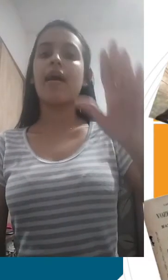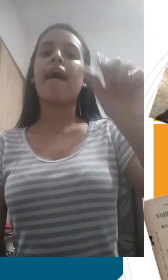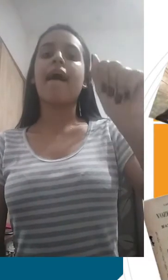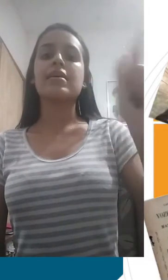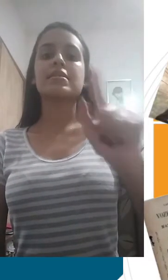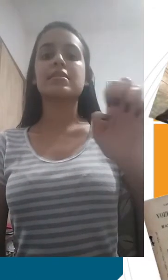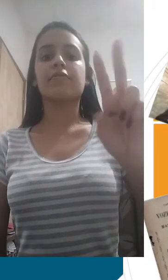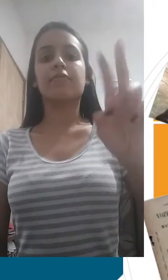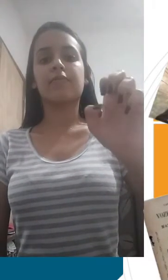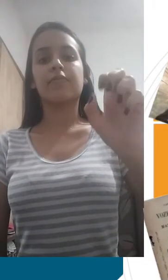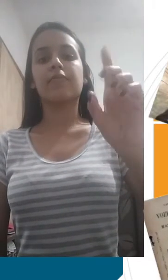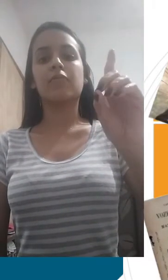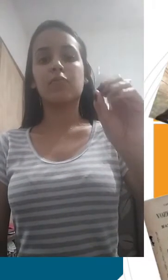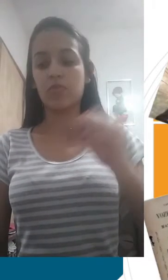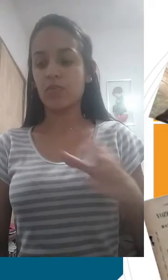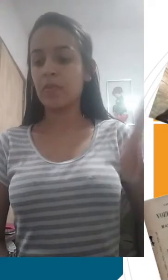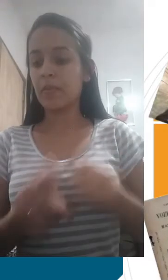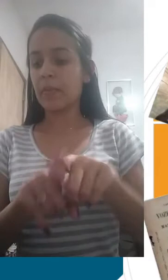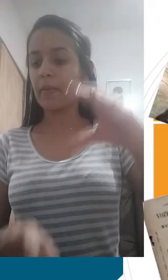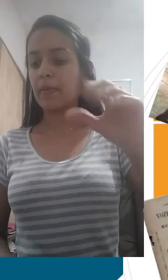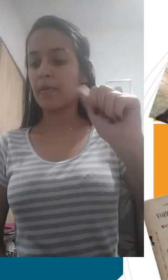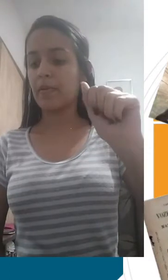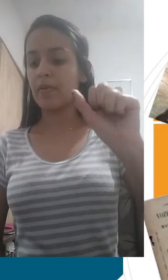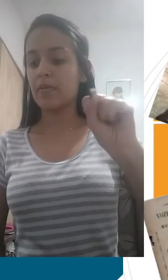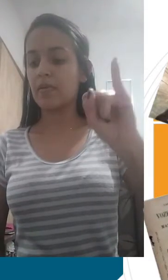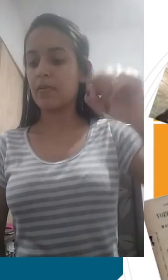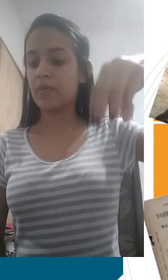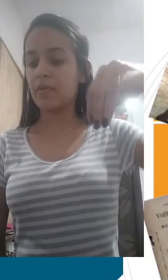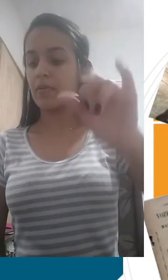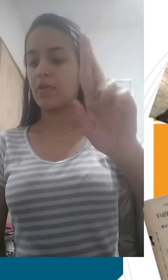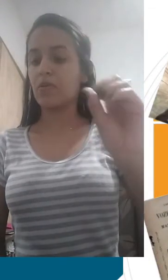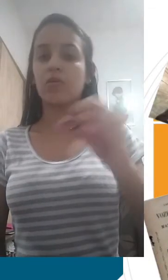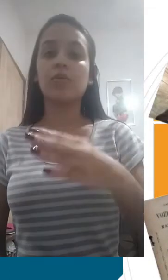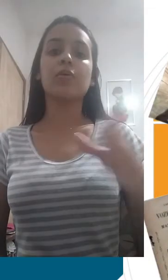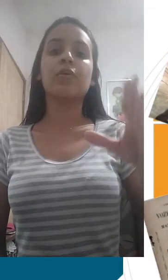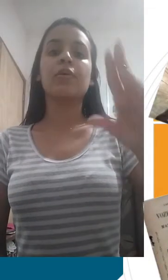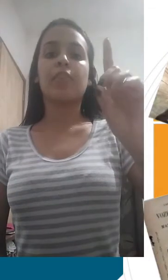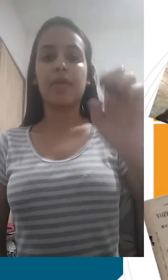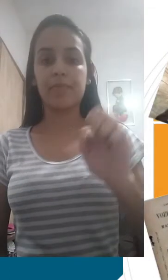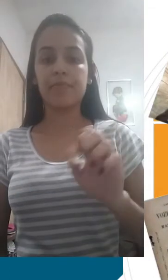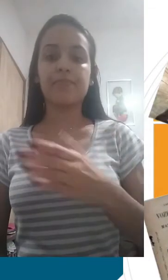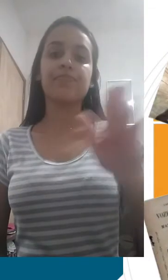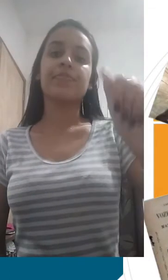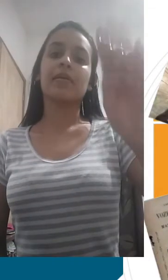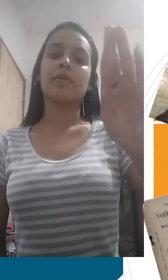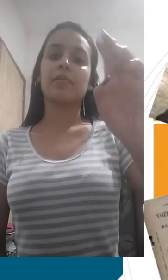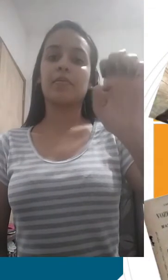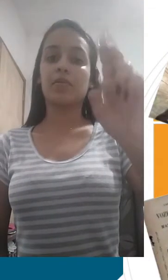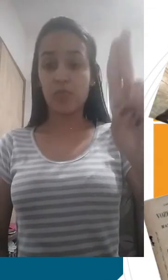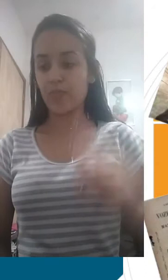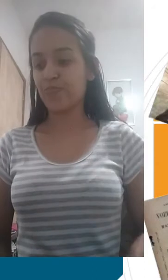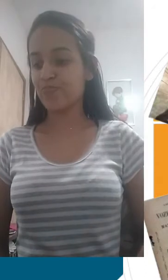de Abreu. Geração condoreira social. A terceira geração romântica